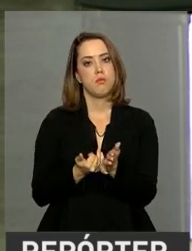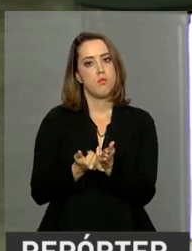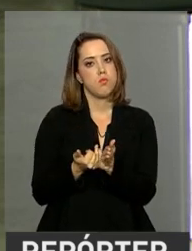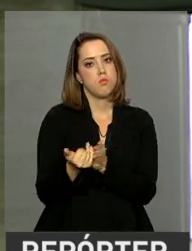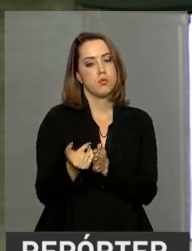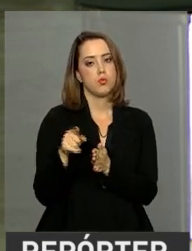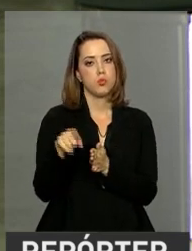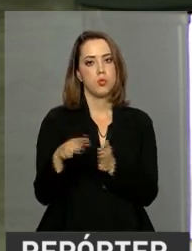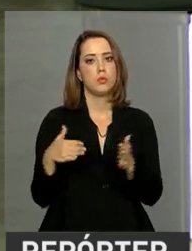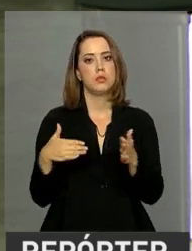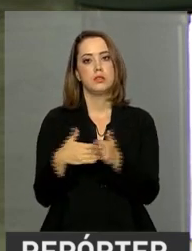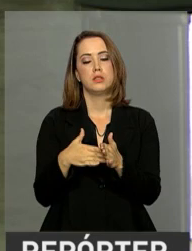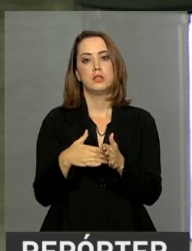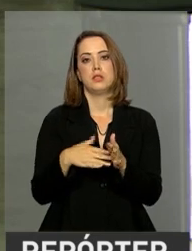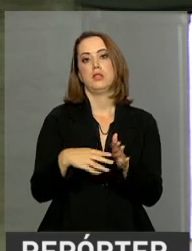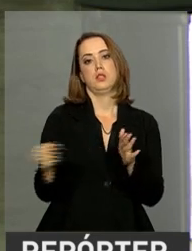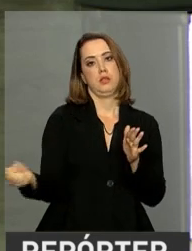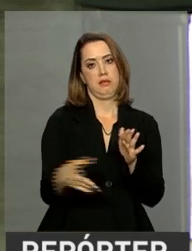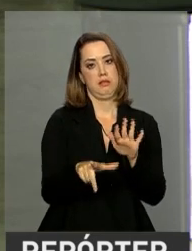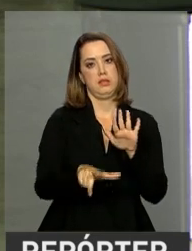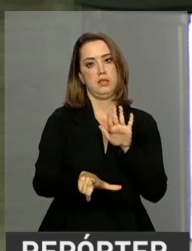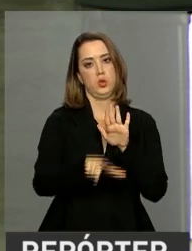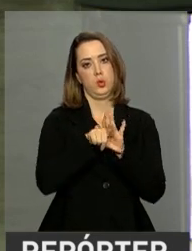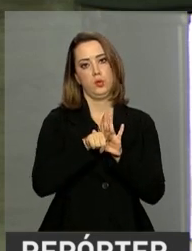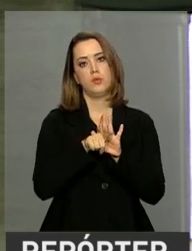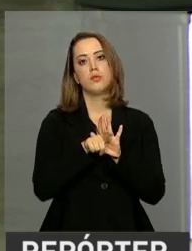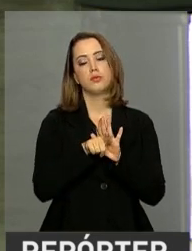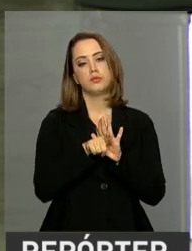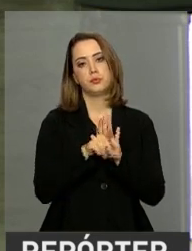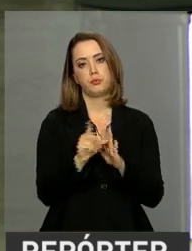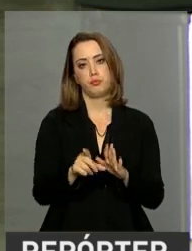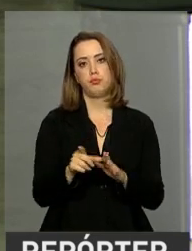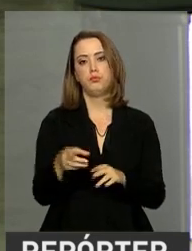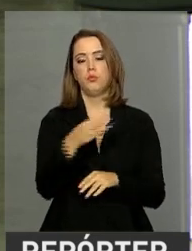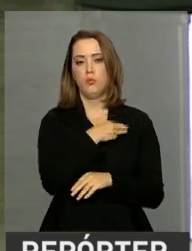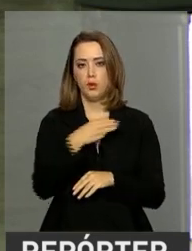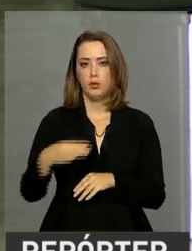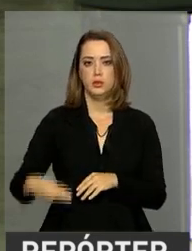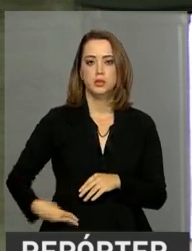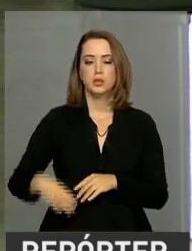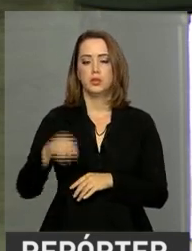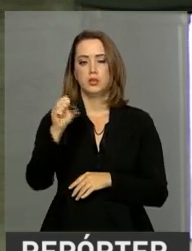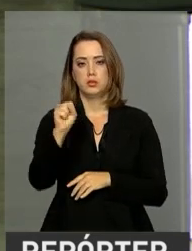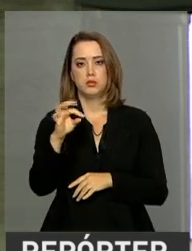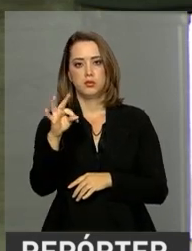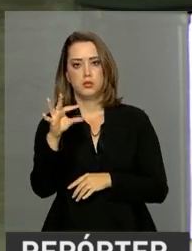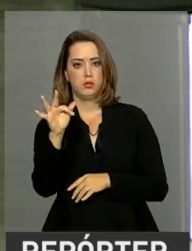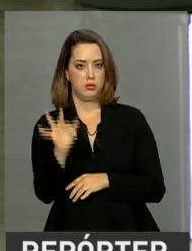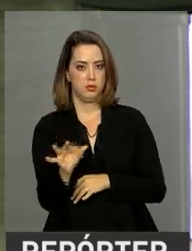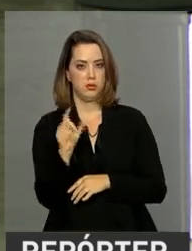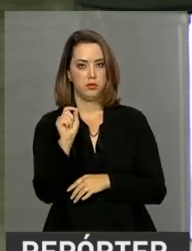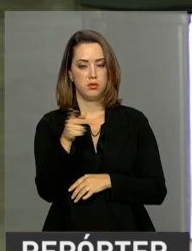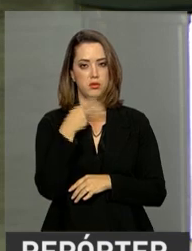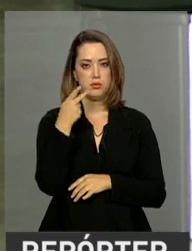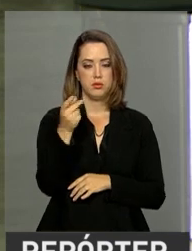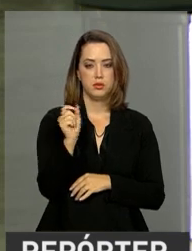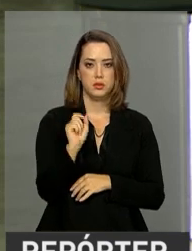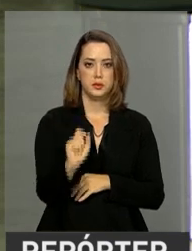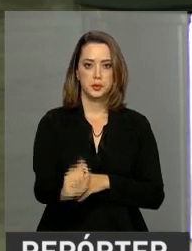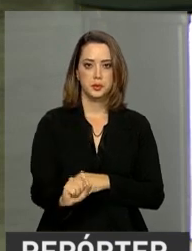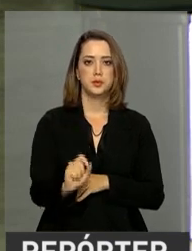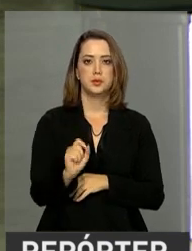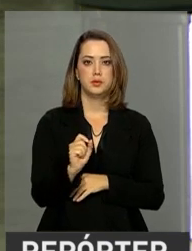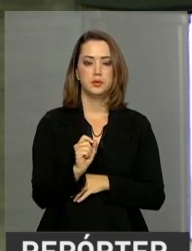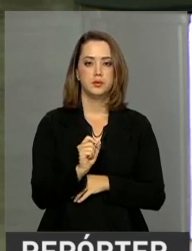lei seja preenchida. O ministro do Supremo Tribunal Federal, Teori Zavascki, que participou da cerimônia aqui no Palácio